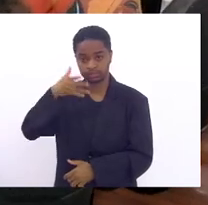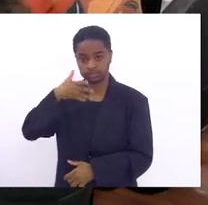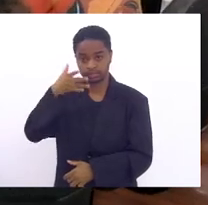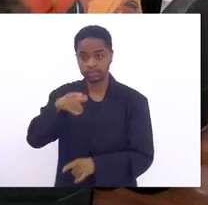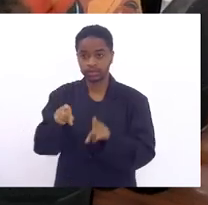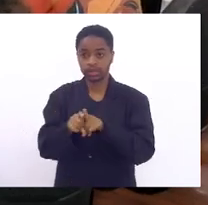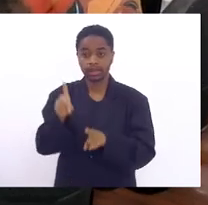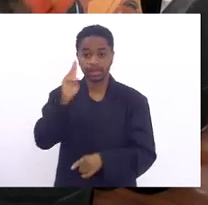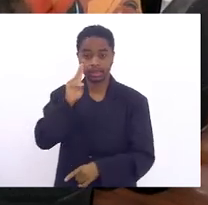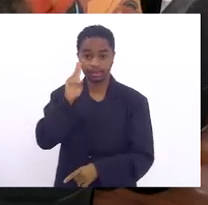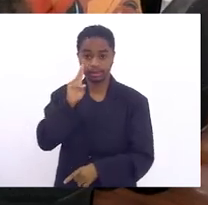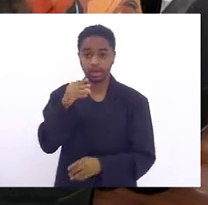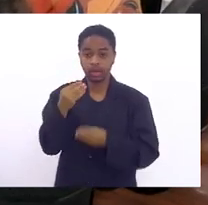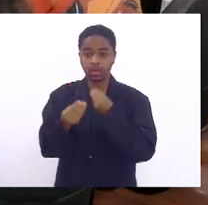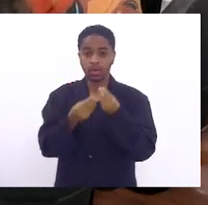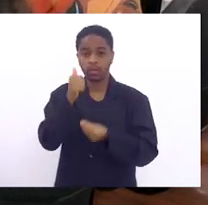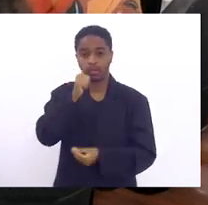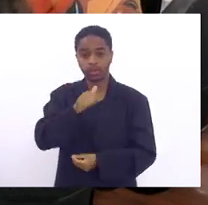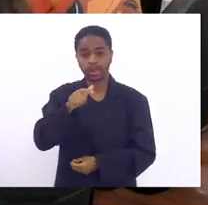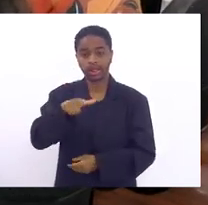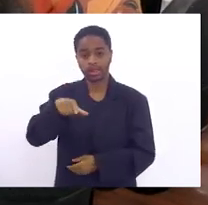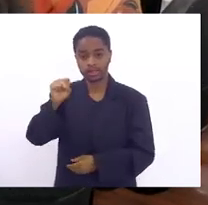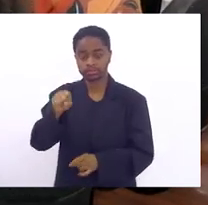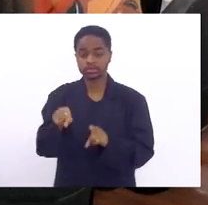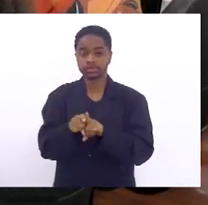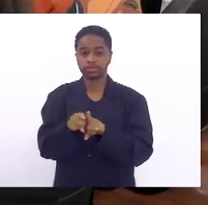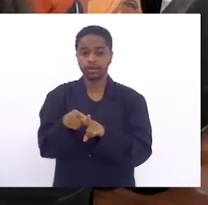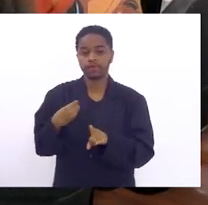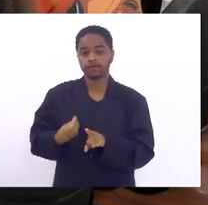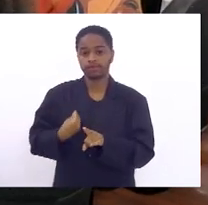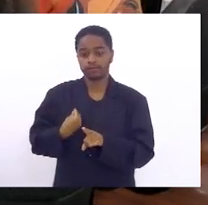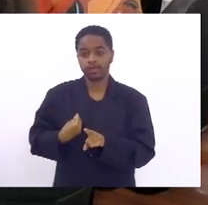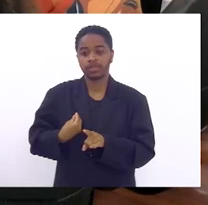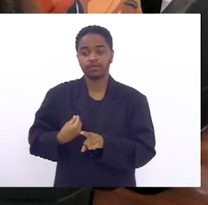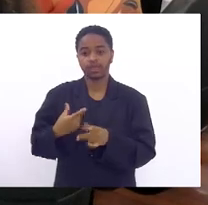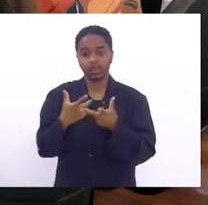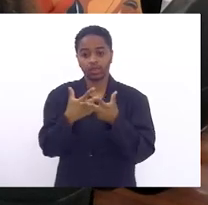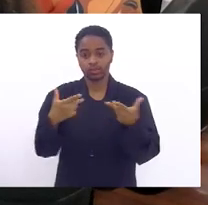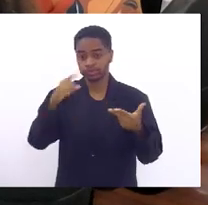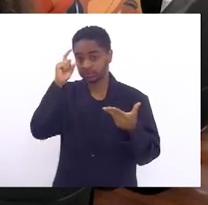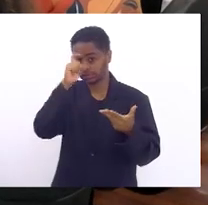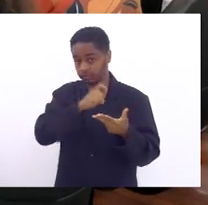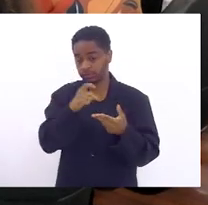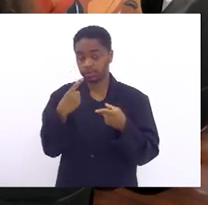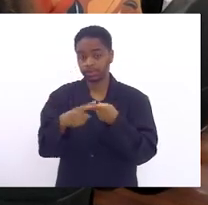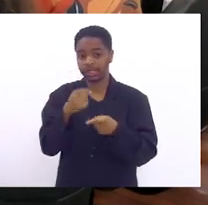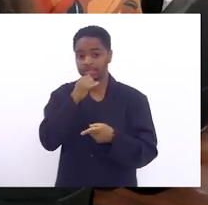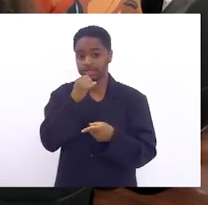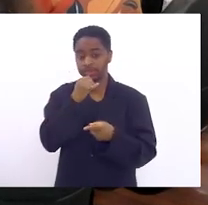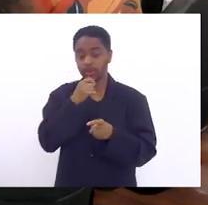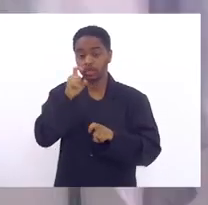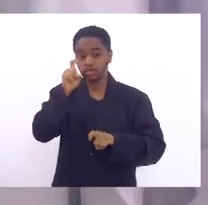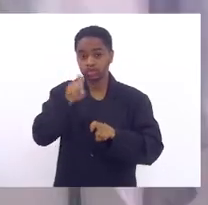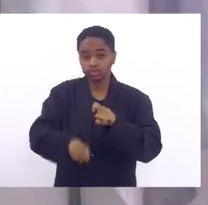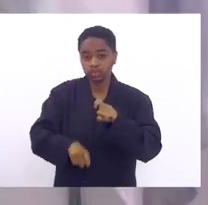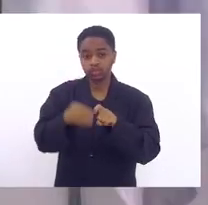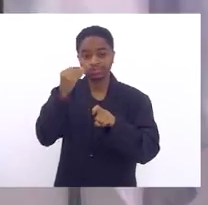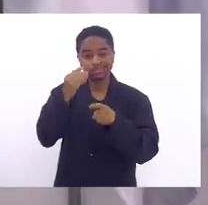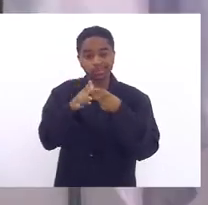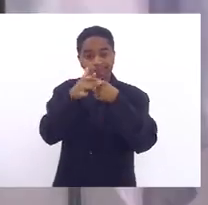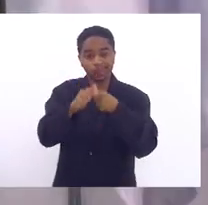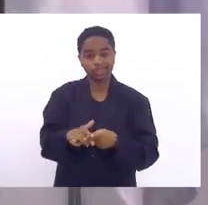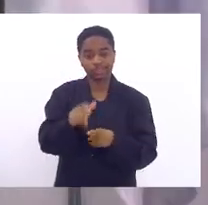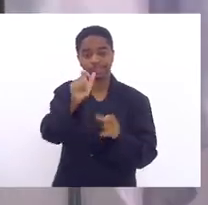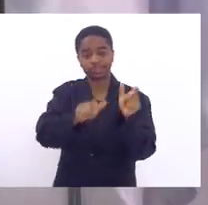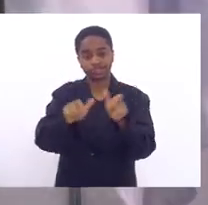né quanto que as mulheres lésbicas também tem uma situação extremamente frágil né a coisa do estupro corretivo ainda é uma